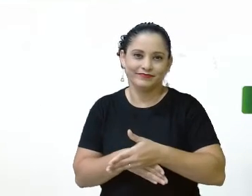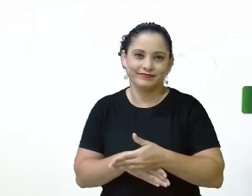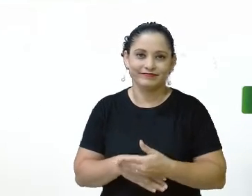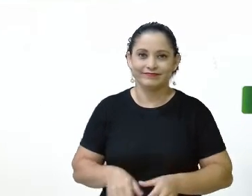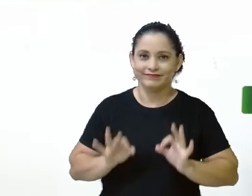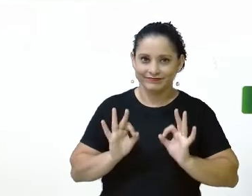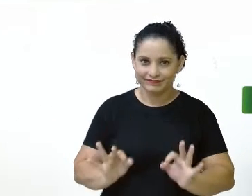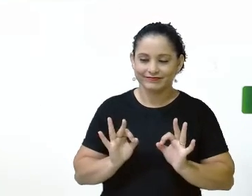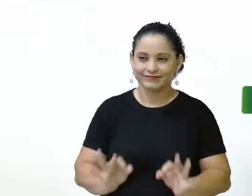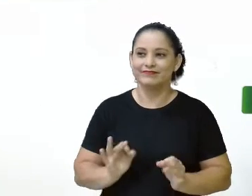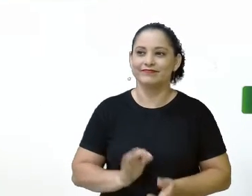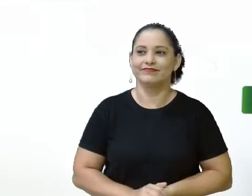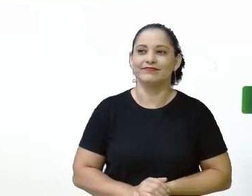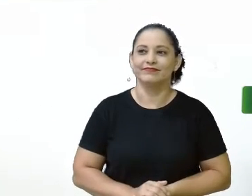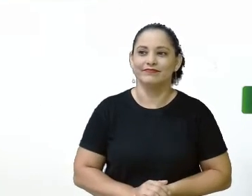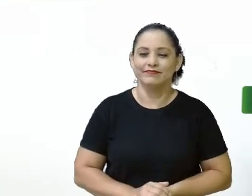22.3.